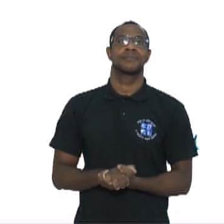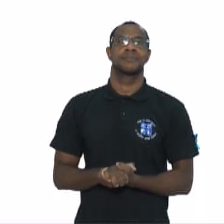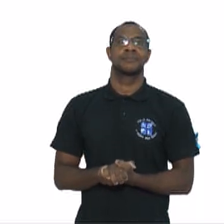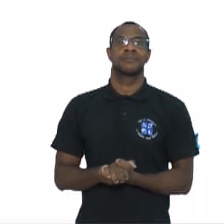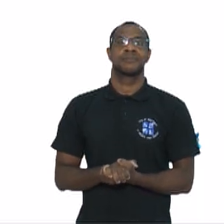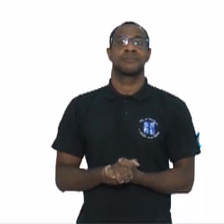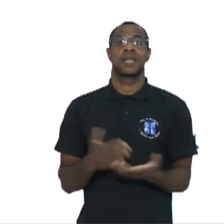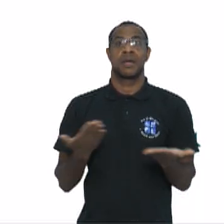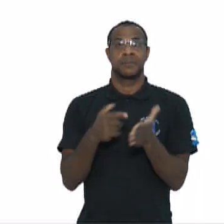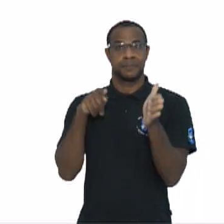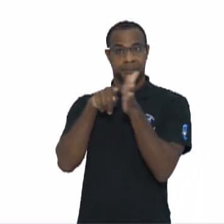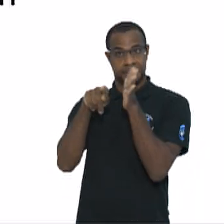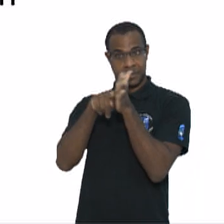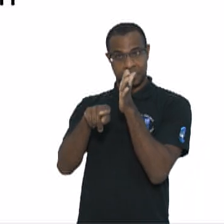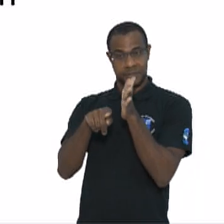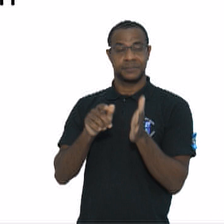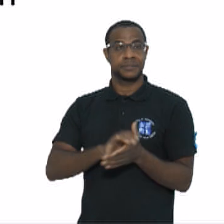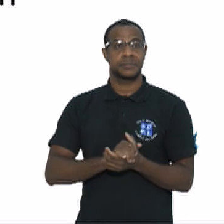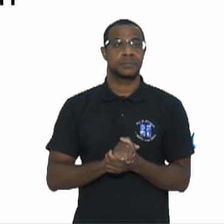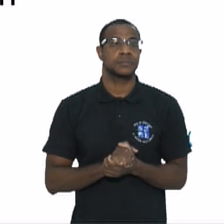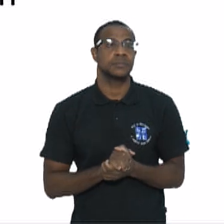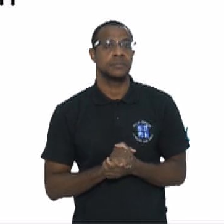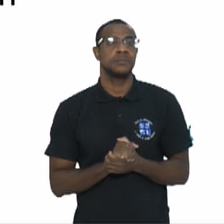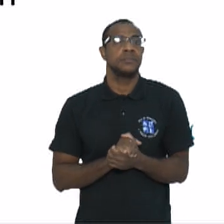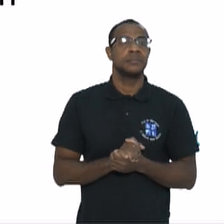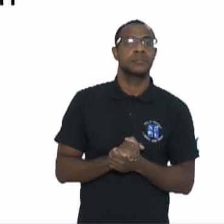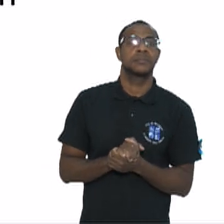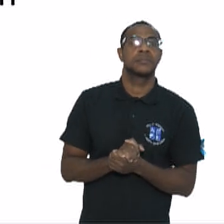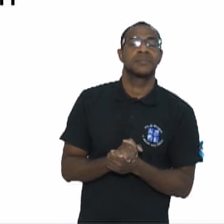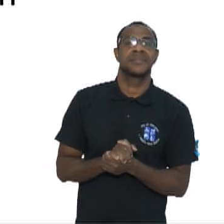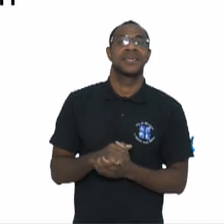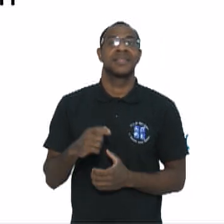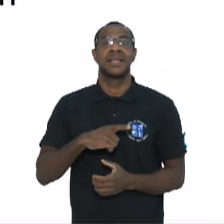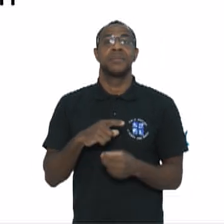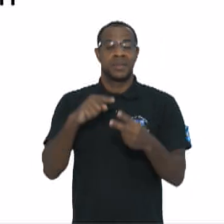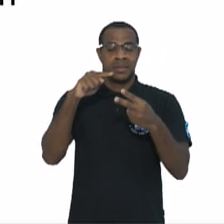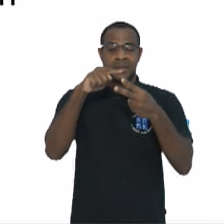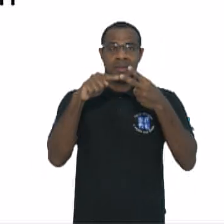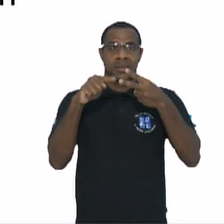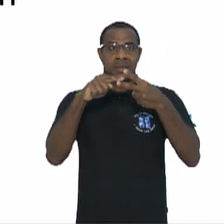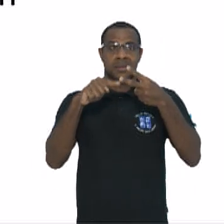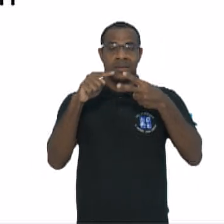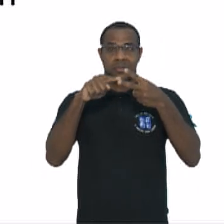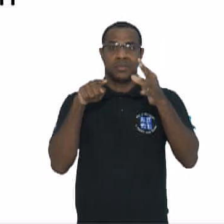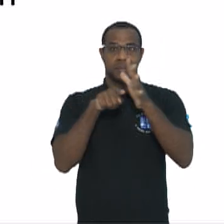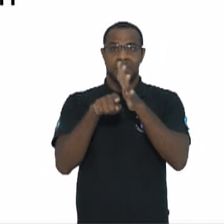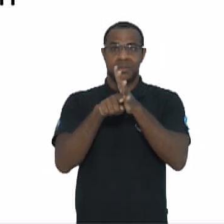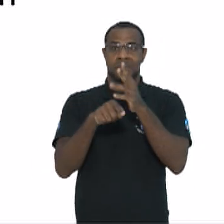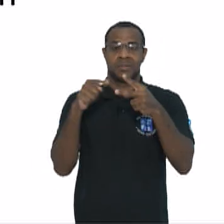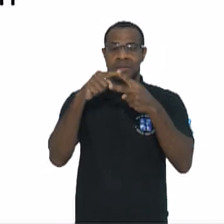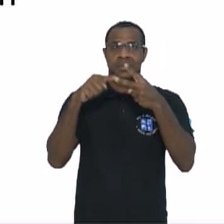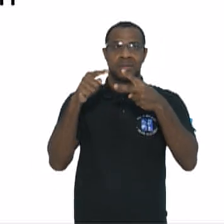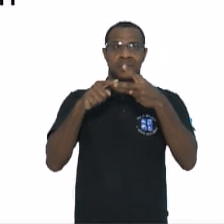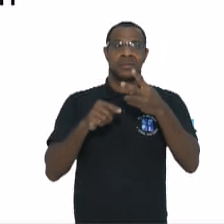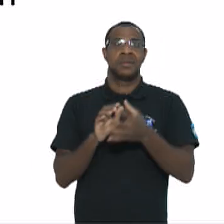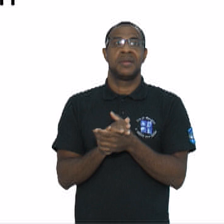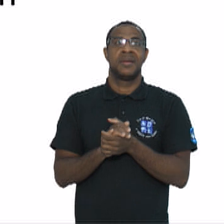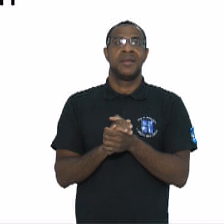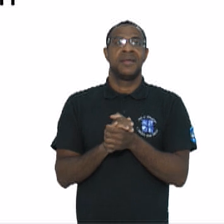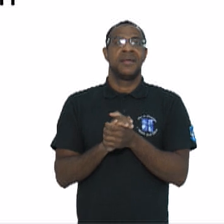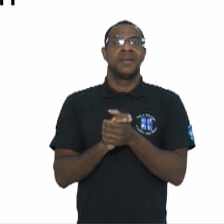Vamos para o nosso quiz? Então, nós temos aqui duas perguntas. True or false? Né? Verdadeiro ou